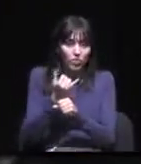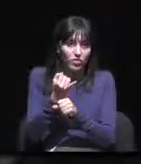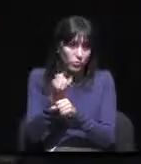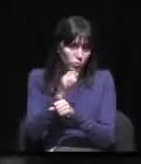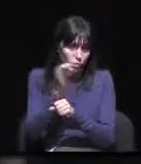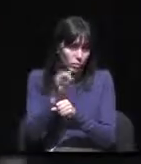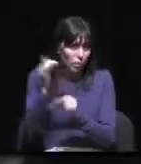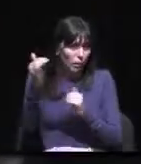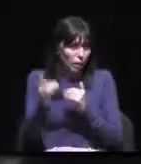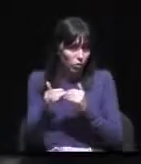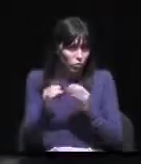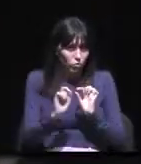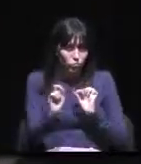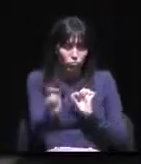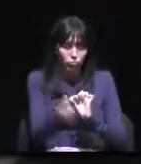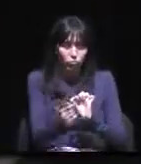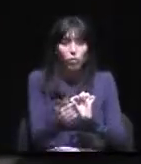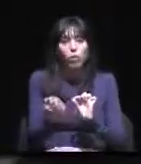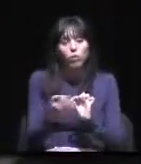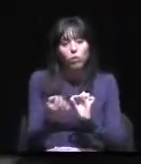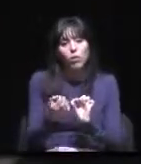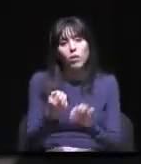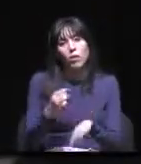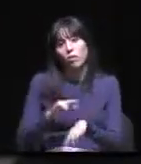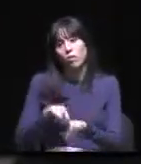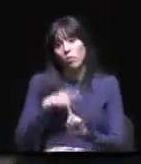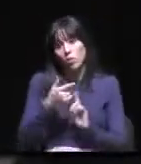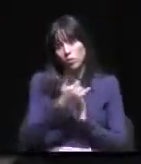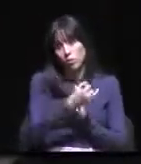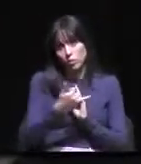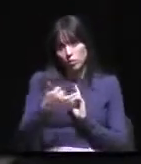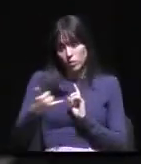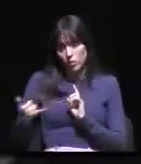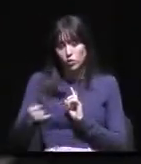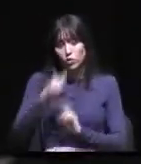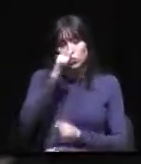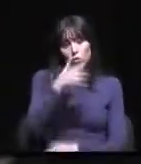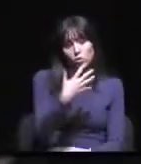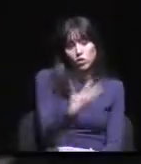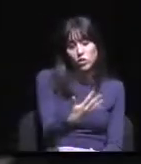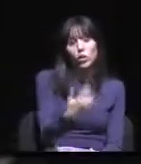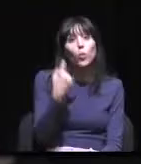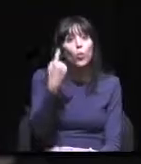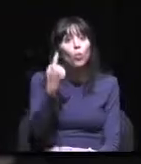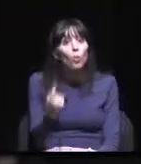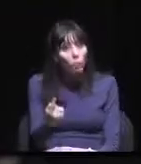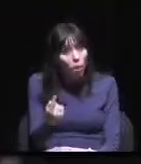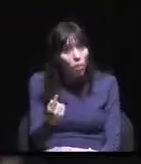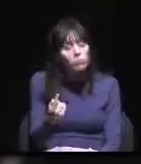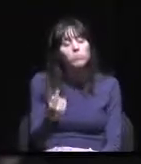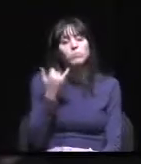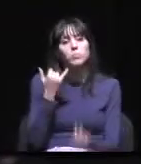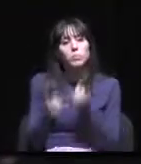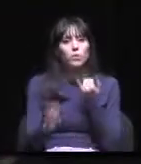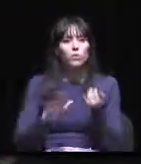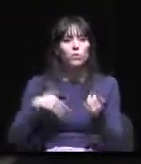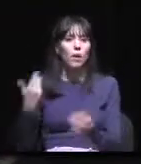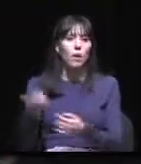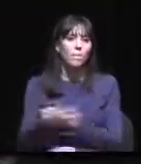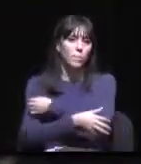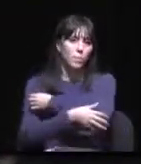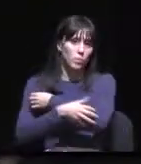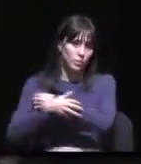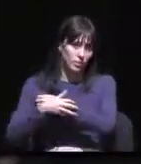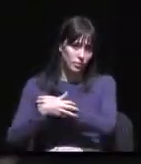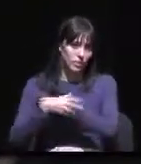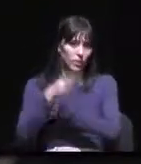potencial. Sendo que neste contexto, em 2022, 1 em cada 5 pessoas de população residente em Portugal estava em risco de pobreza,